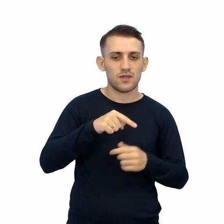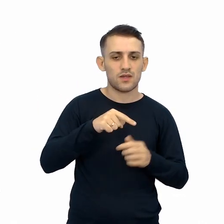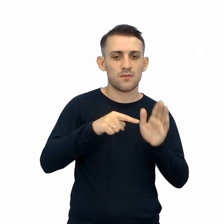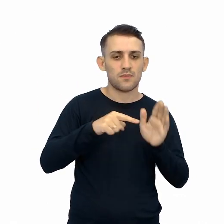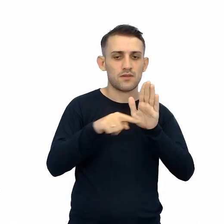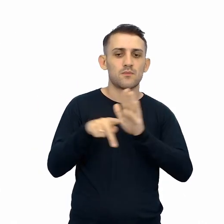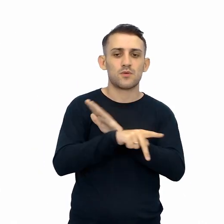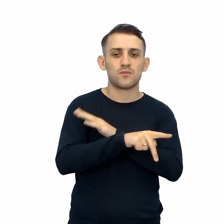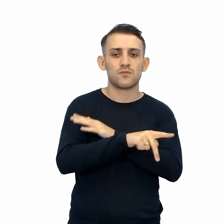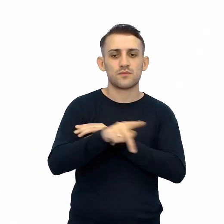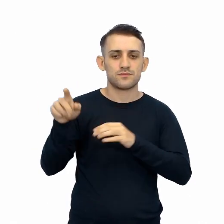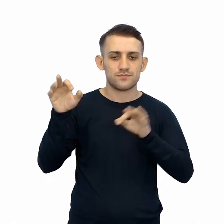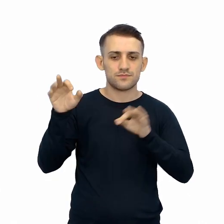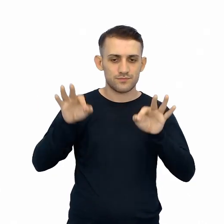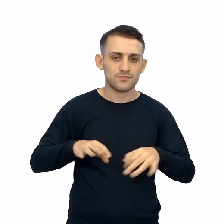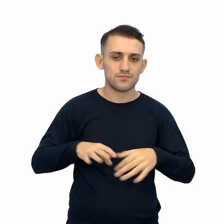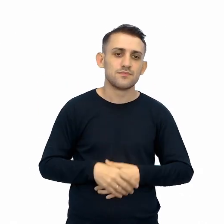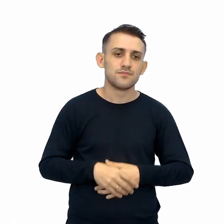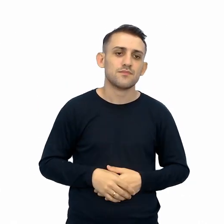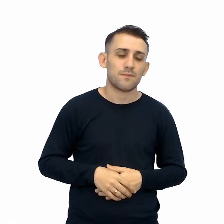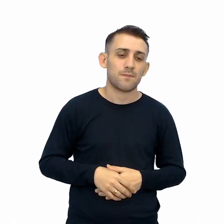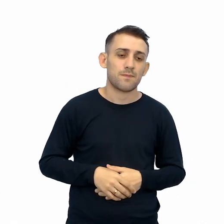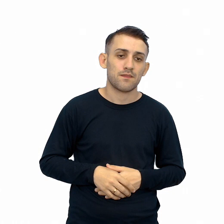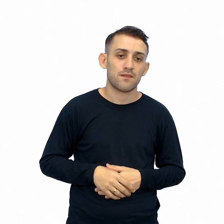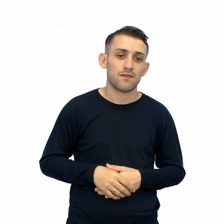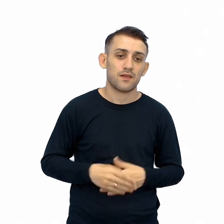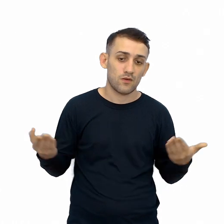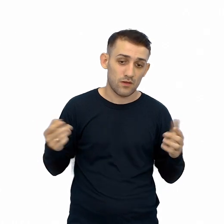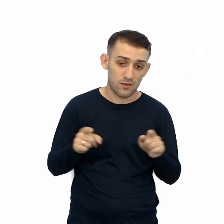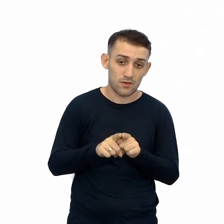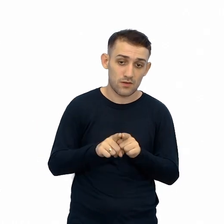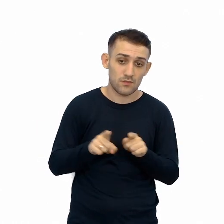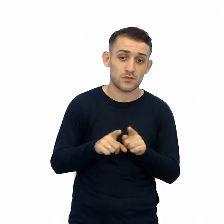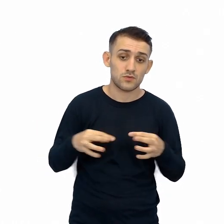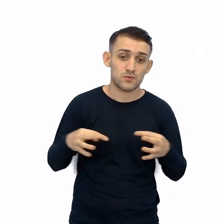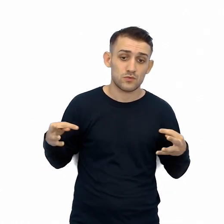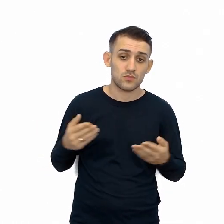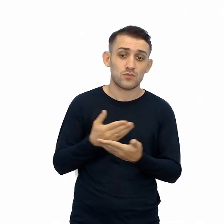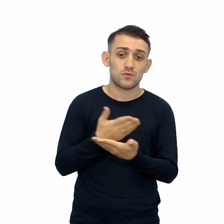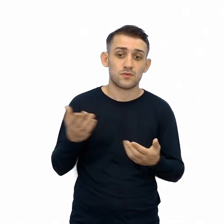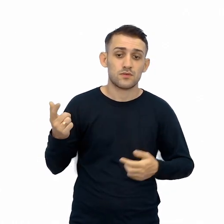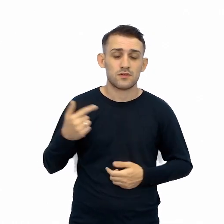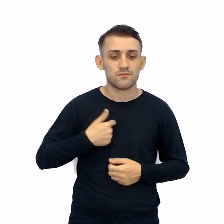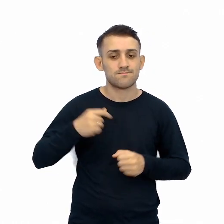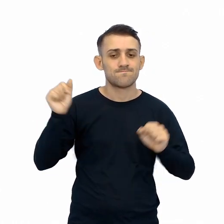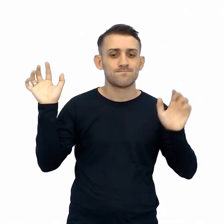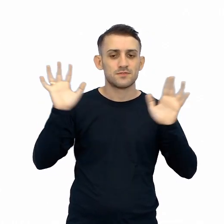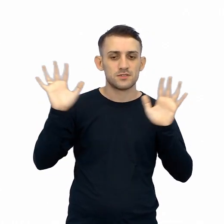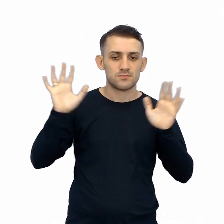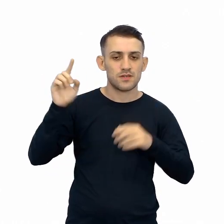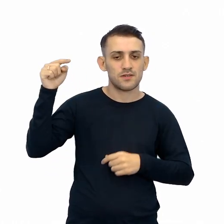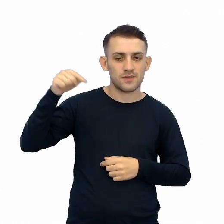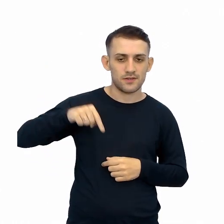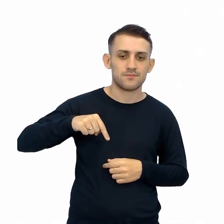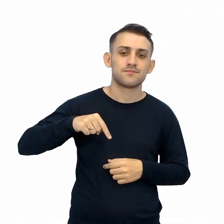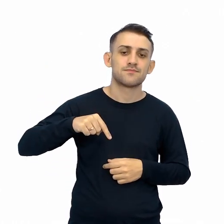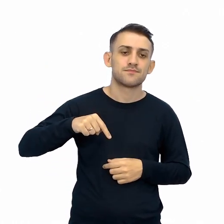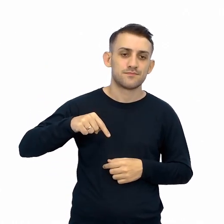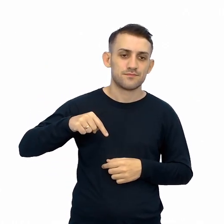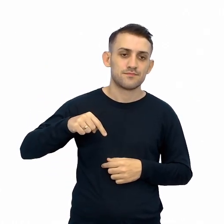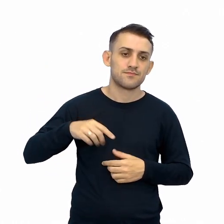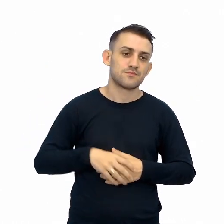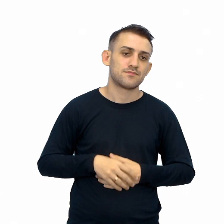apresentação na sua totalidade. E com isso, meus queridos e minhas queridas, eu me despeço de vocês,